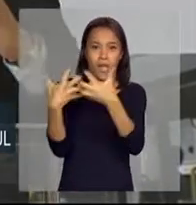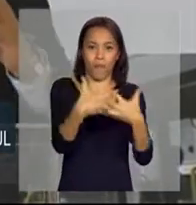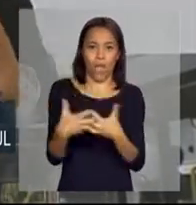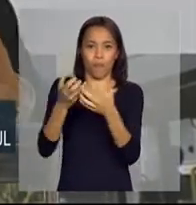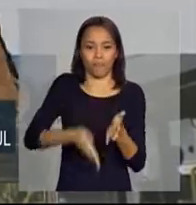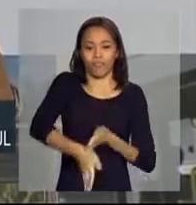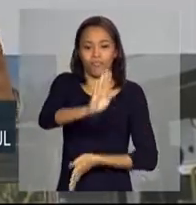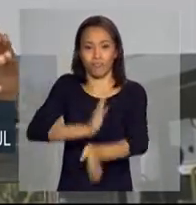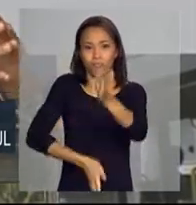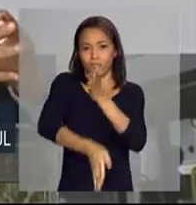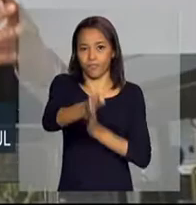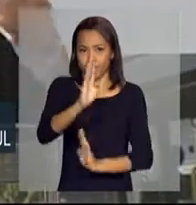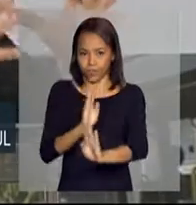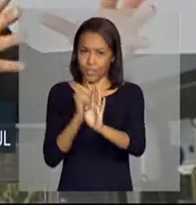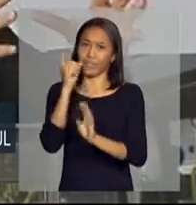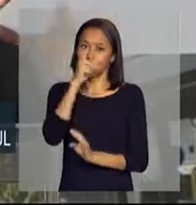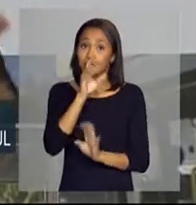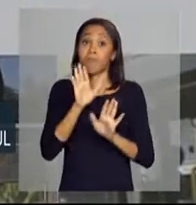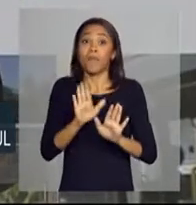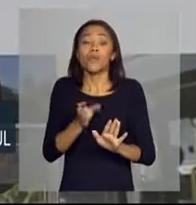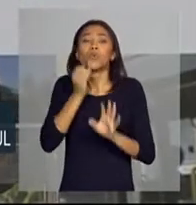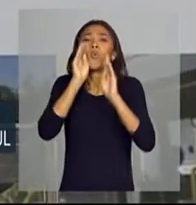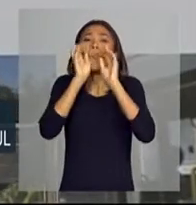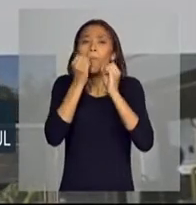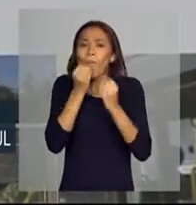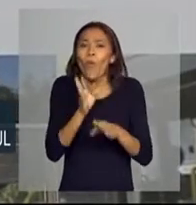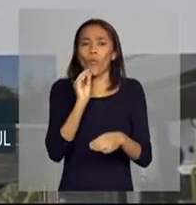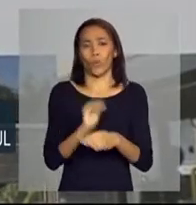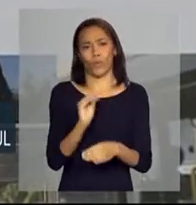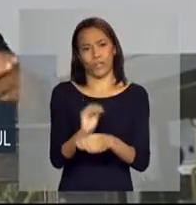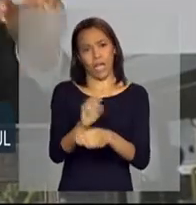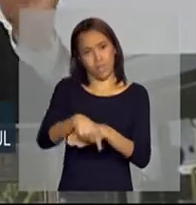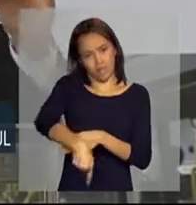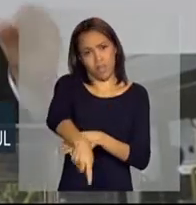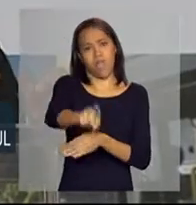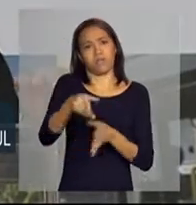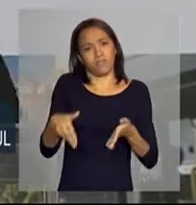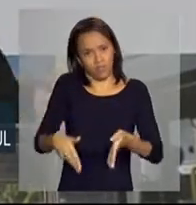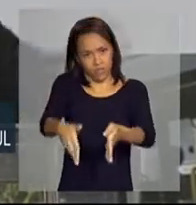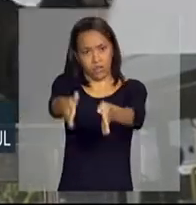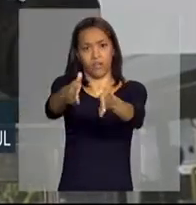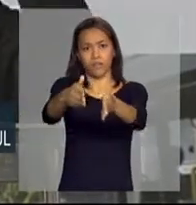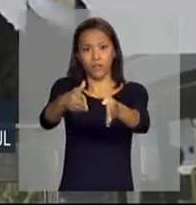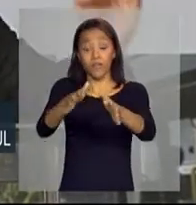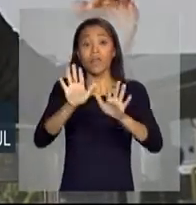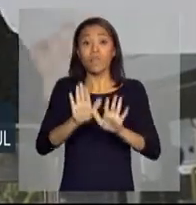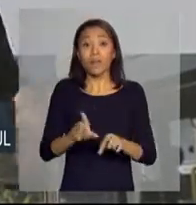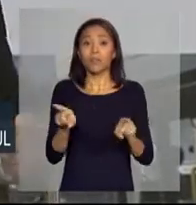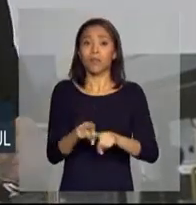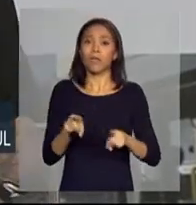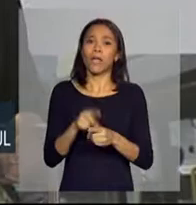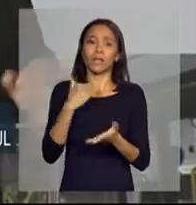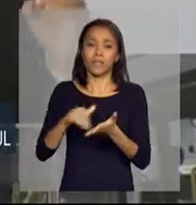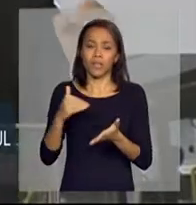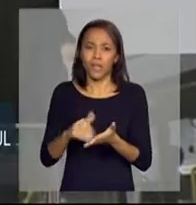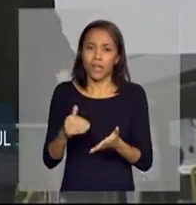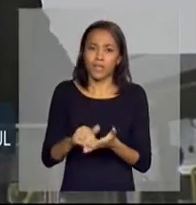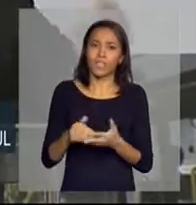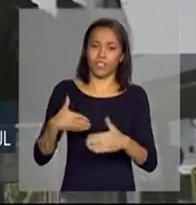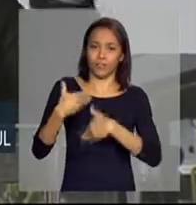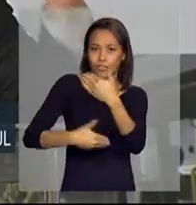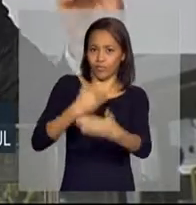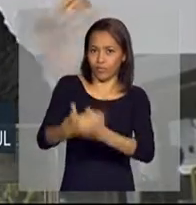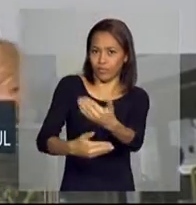vocês não só o bom cuidado com as estradas vicinais, mas também as secretarias de desenvolvimento rural